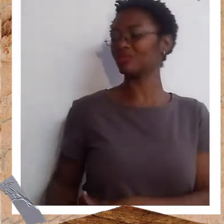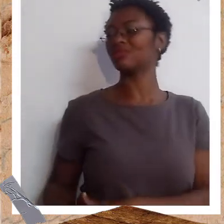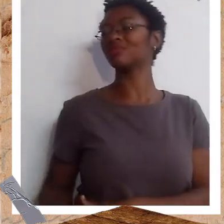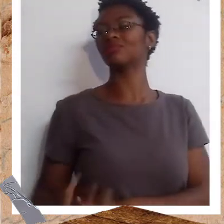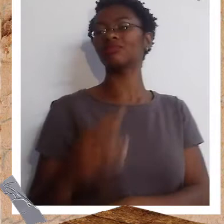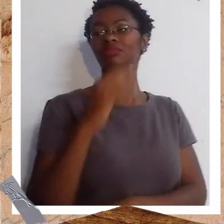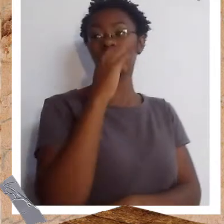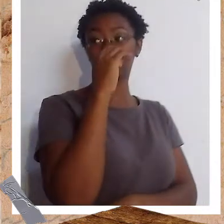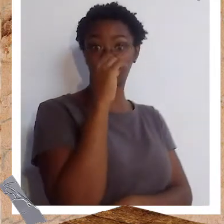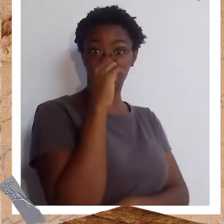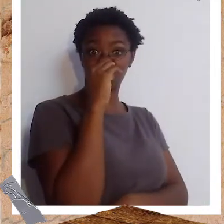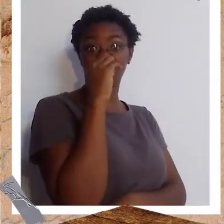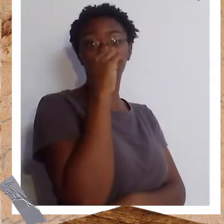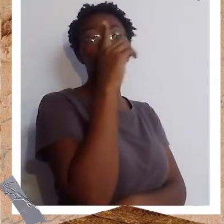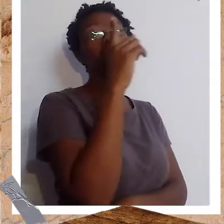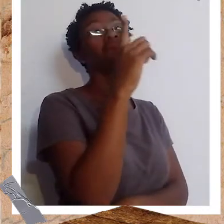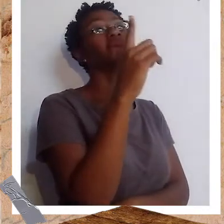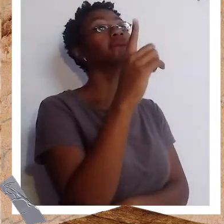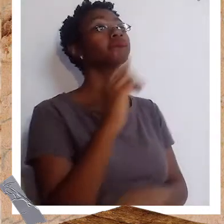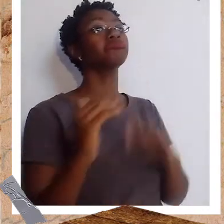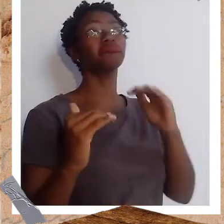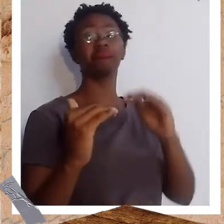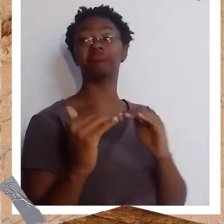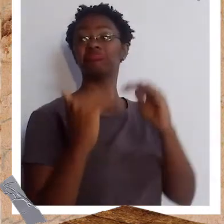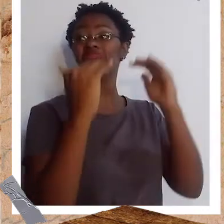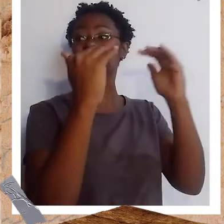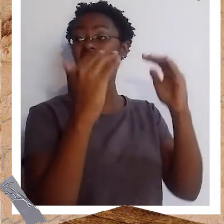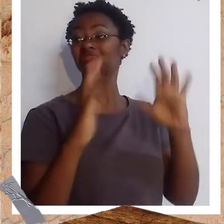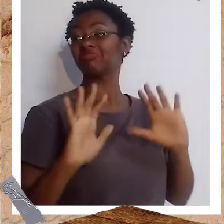ela, a vedete da favela.